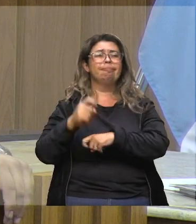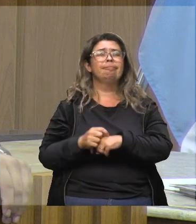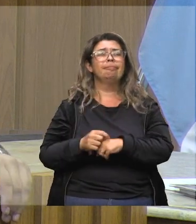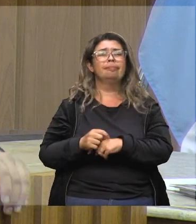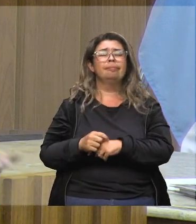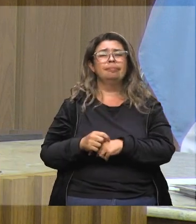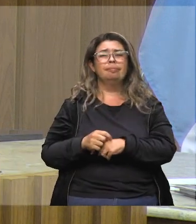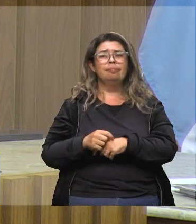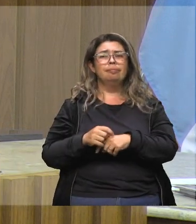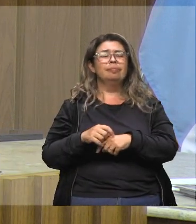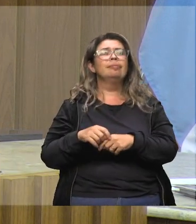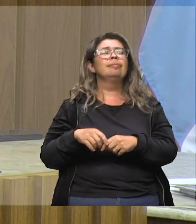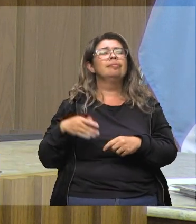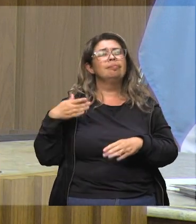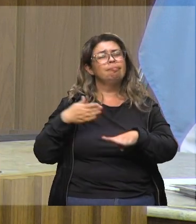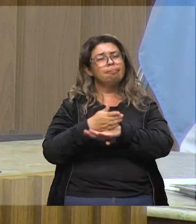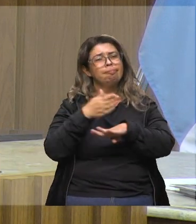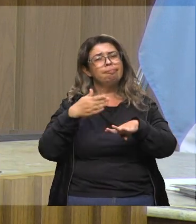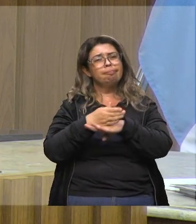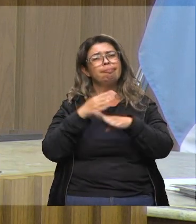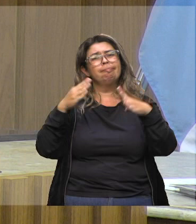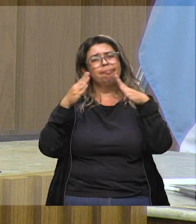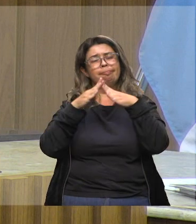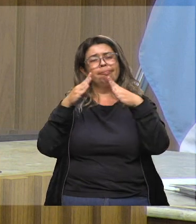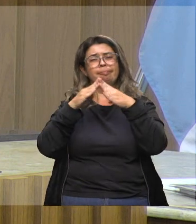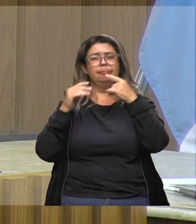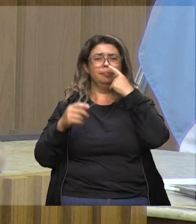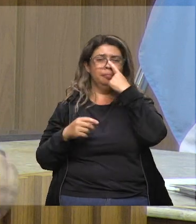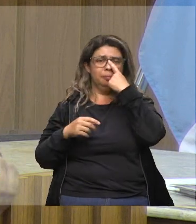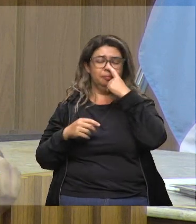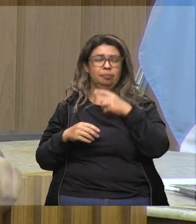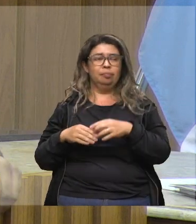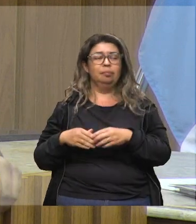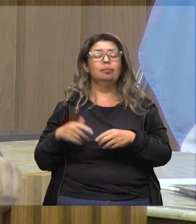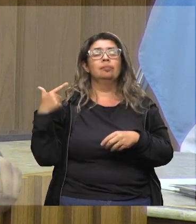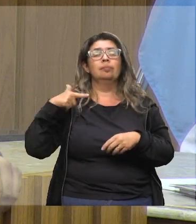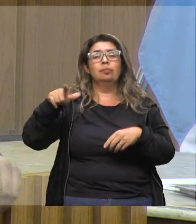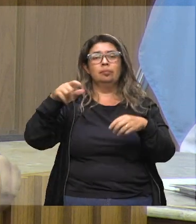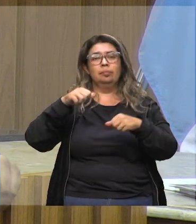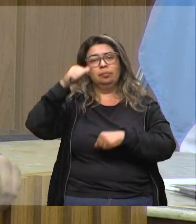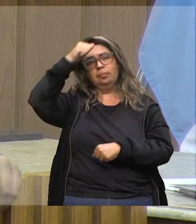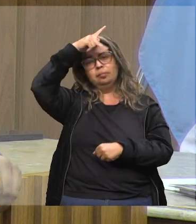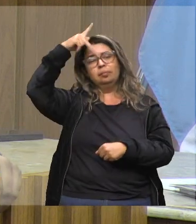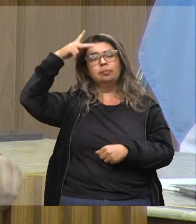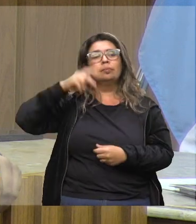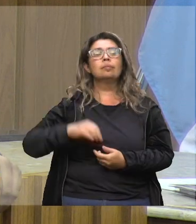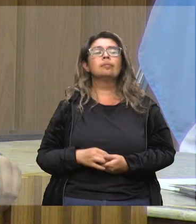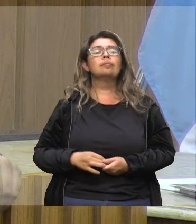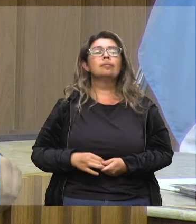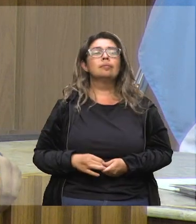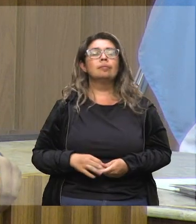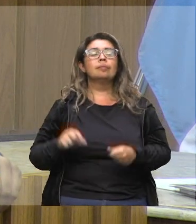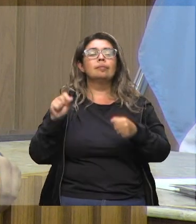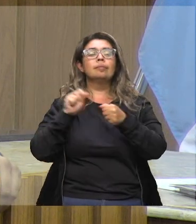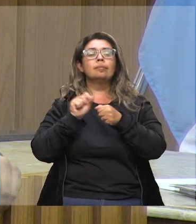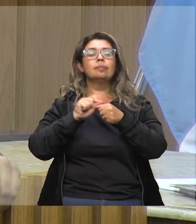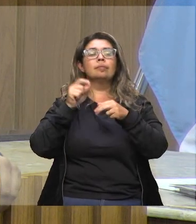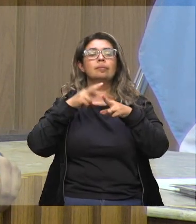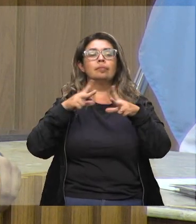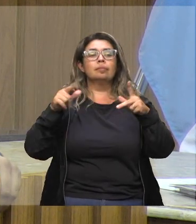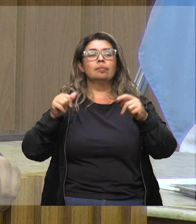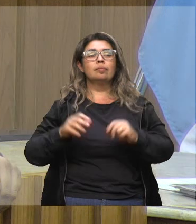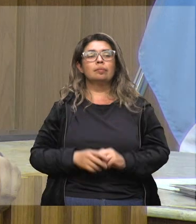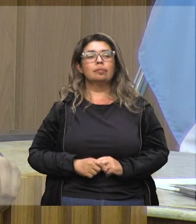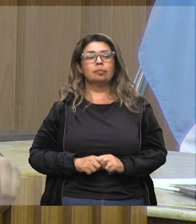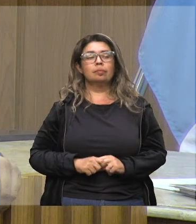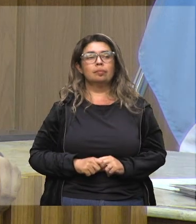invadindo as residências ali. Então, assim, levei o prefeito municipal lá pedindo realmente uma força-tarefa não